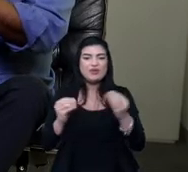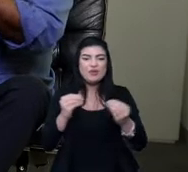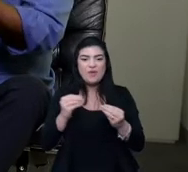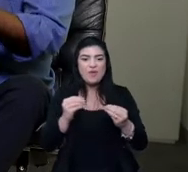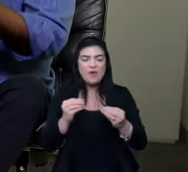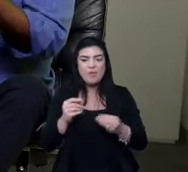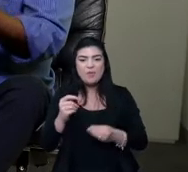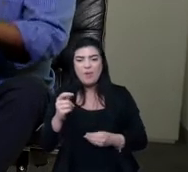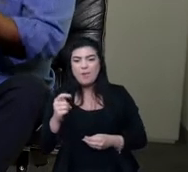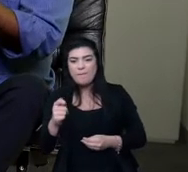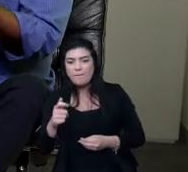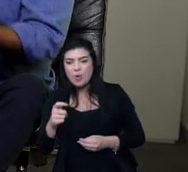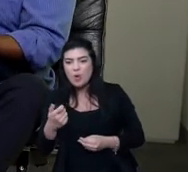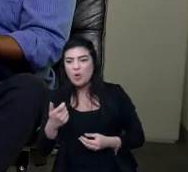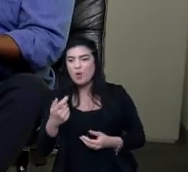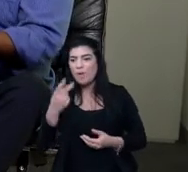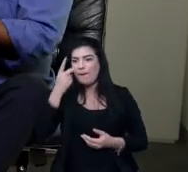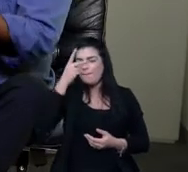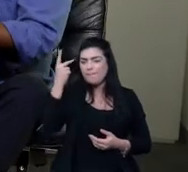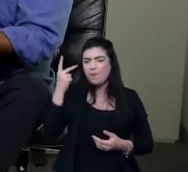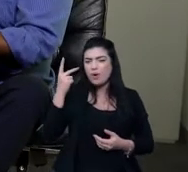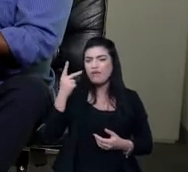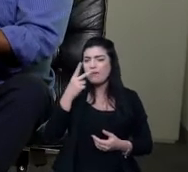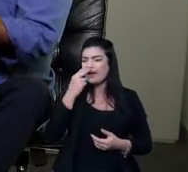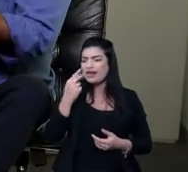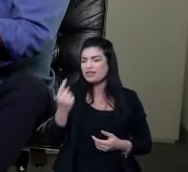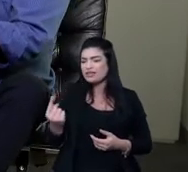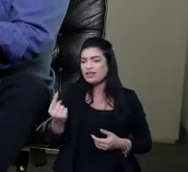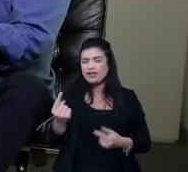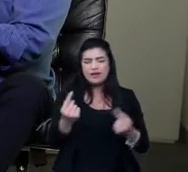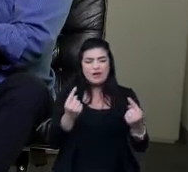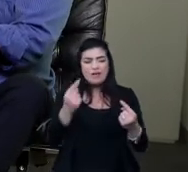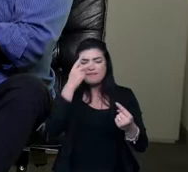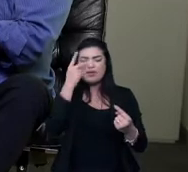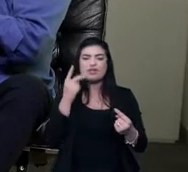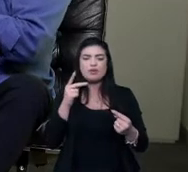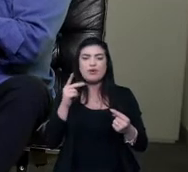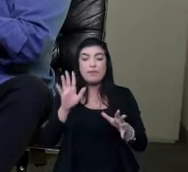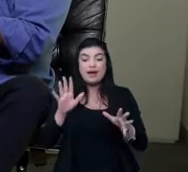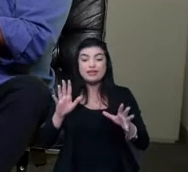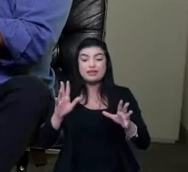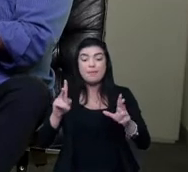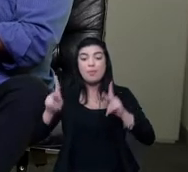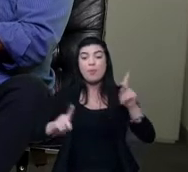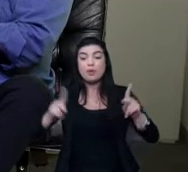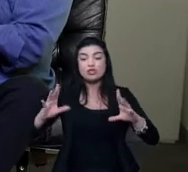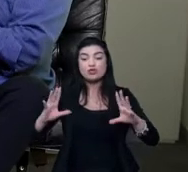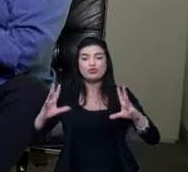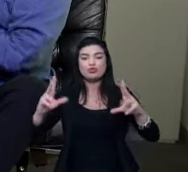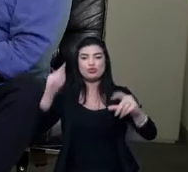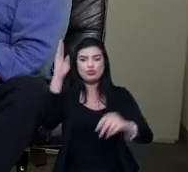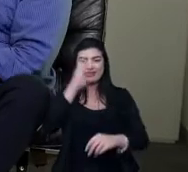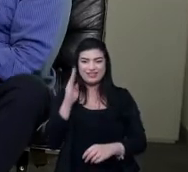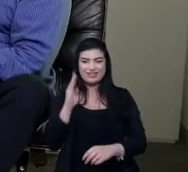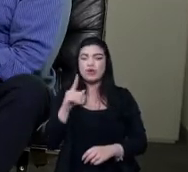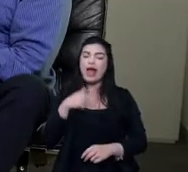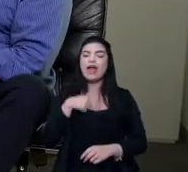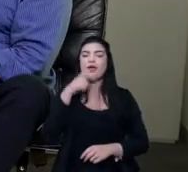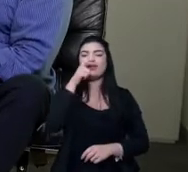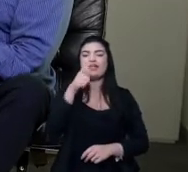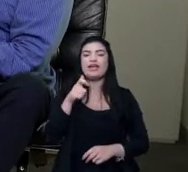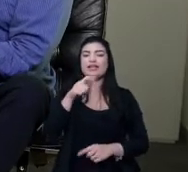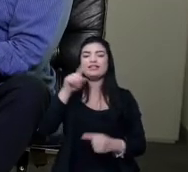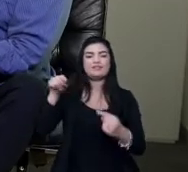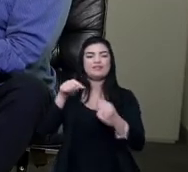a população, quais são as identidades das populações, da população brasileira. Isso me interessa como artista. É esse